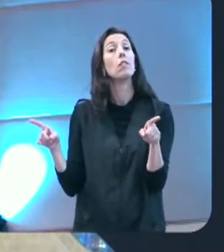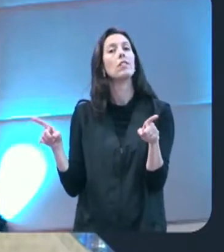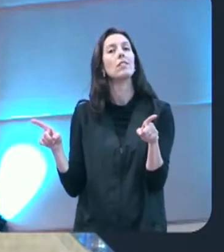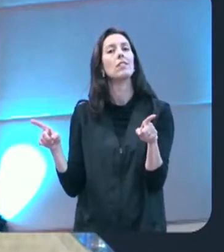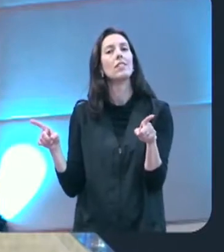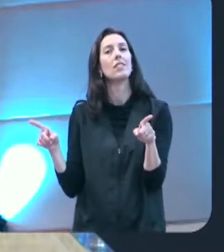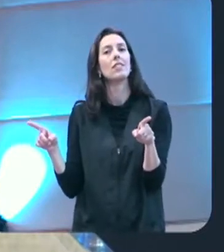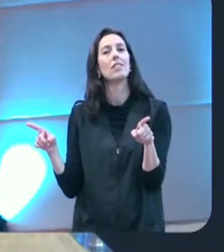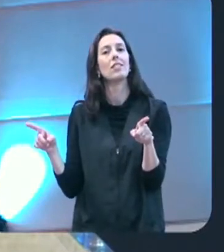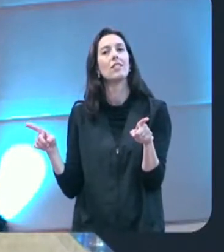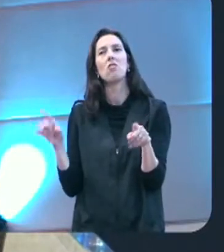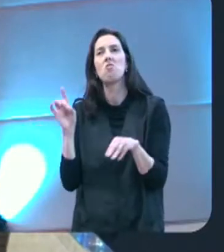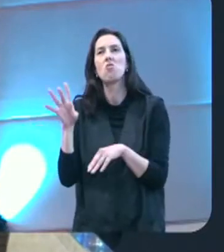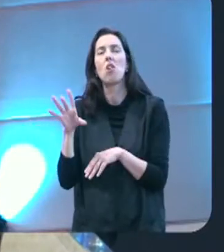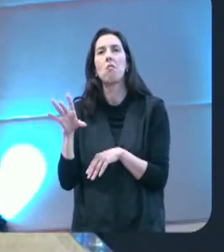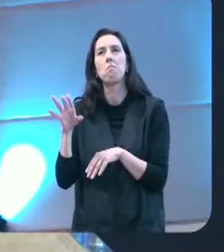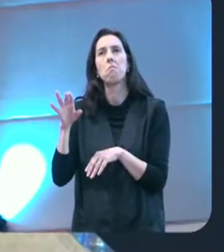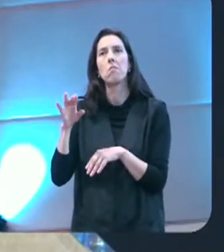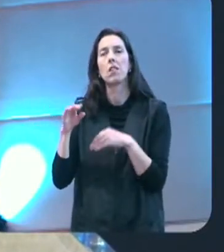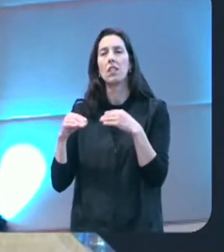Mas não passaram disto.